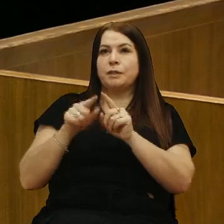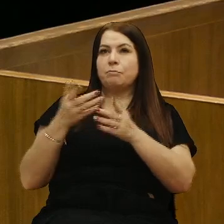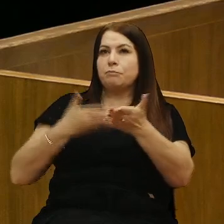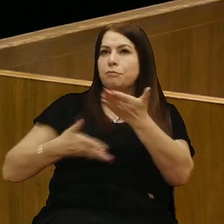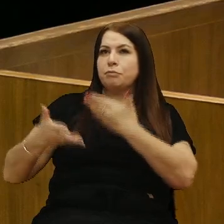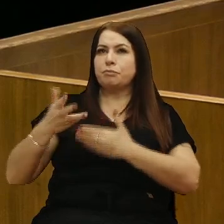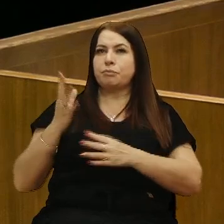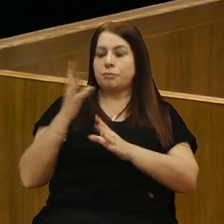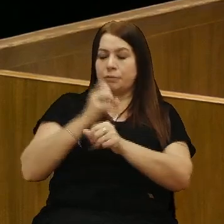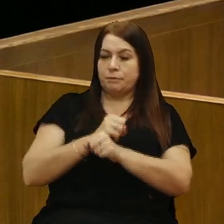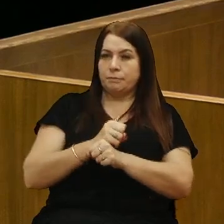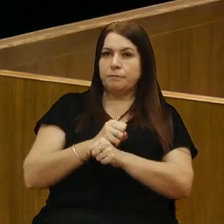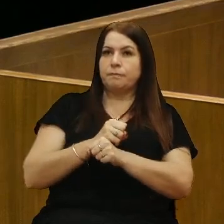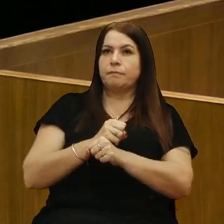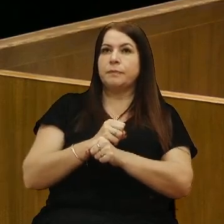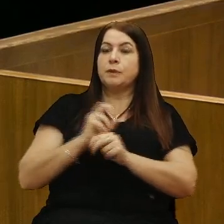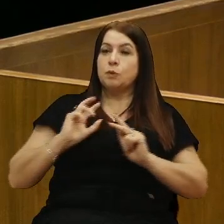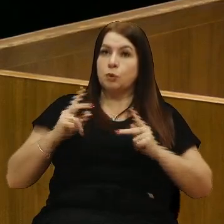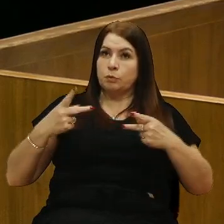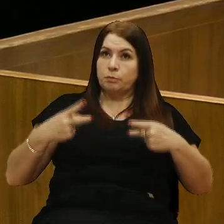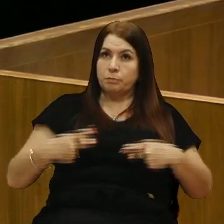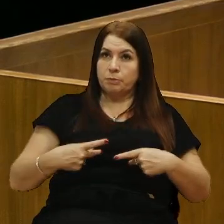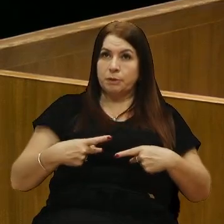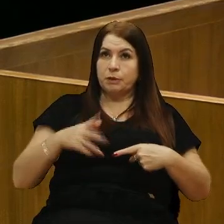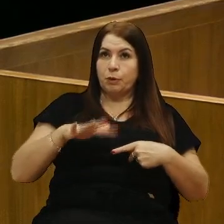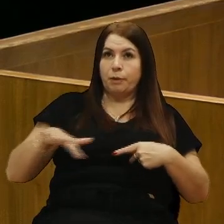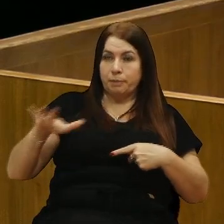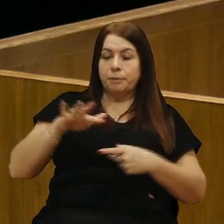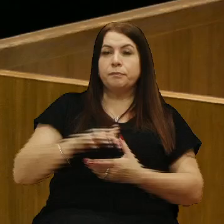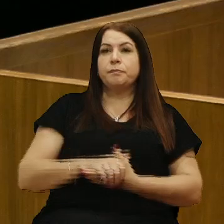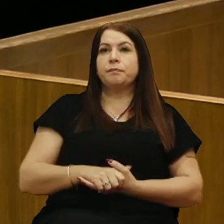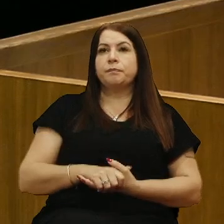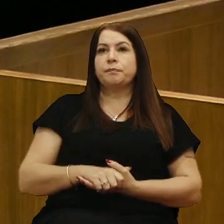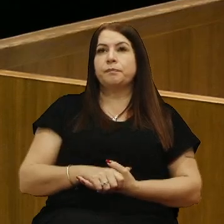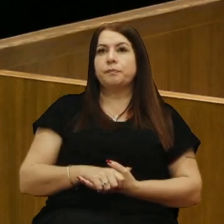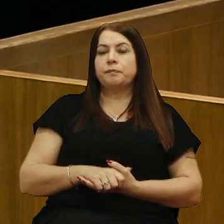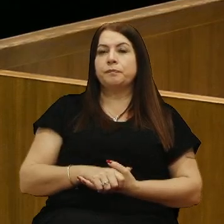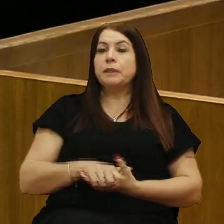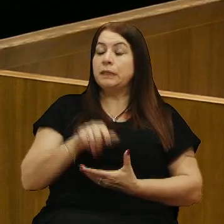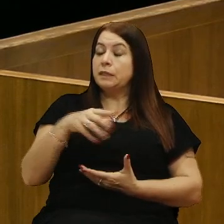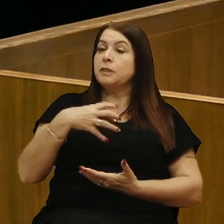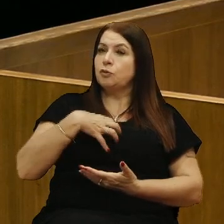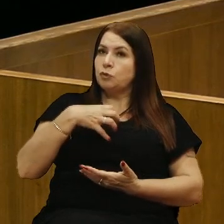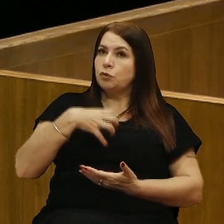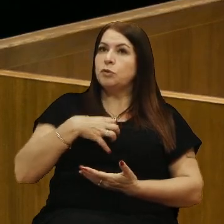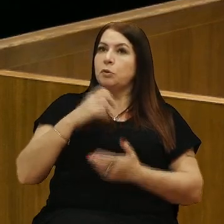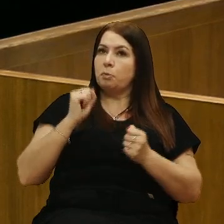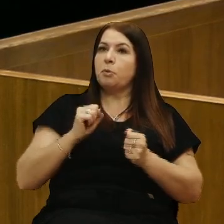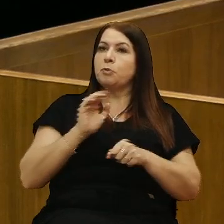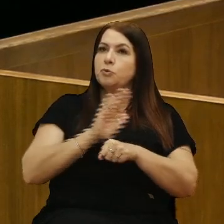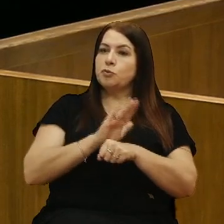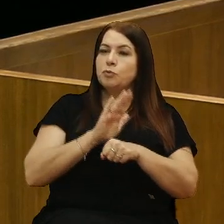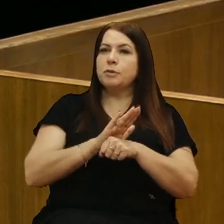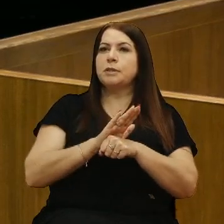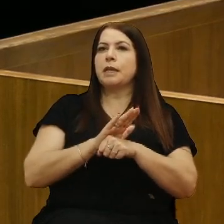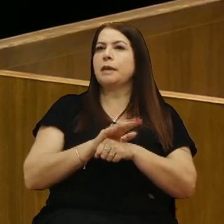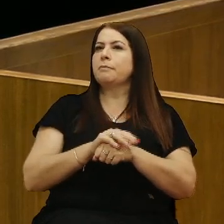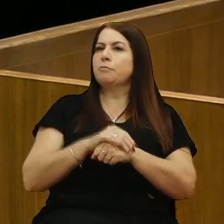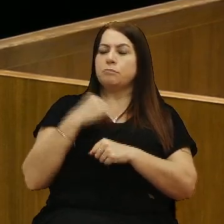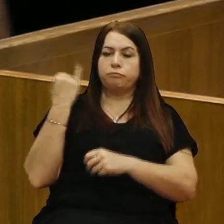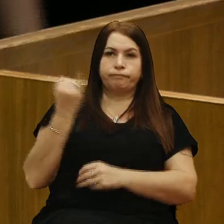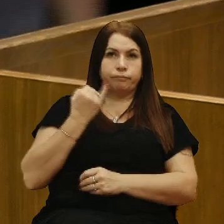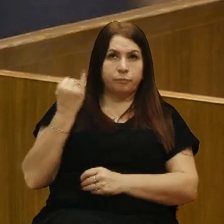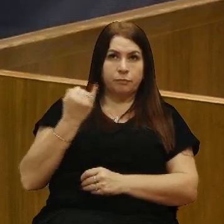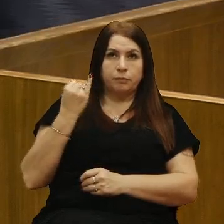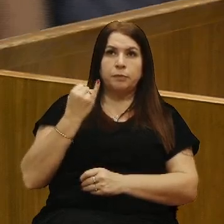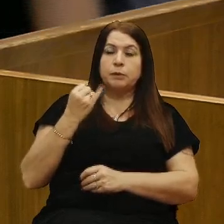entre os animais, seres humanos e o ambiente. Dessa forma, pode contribuir de maneira muito